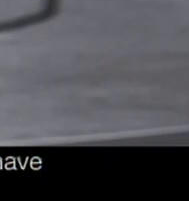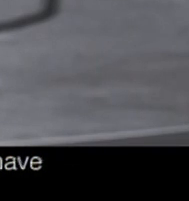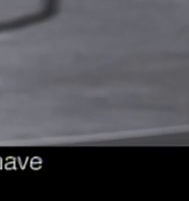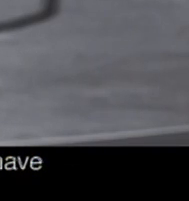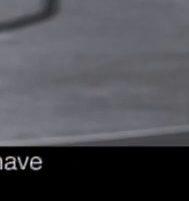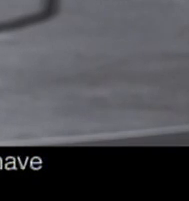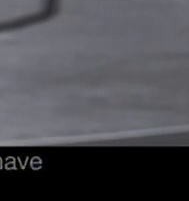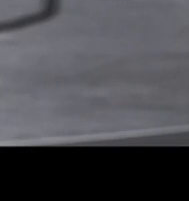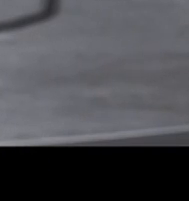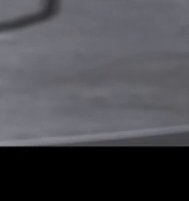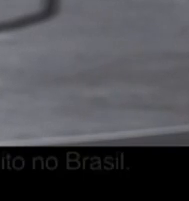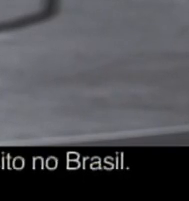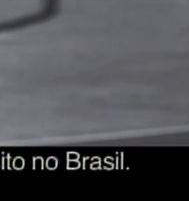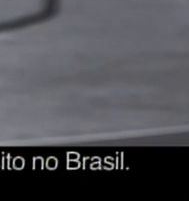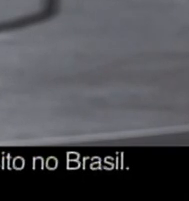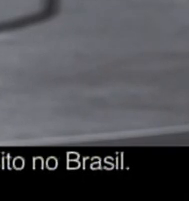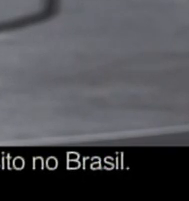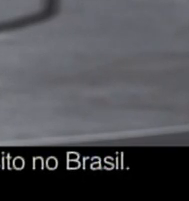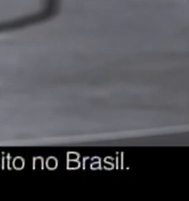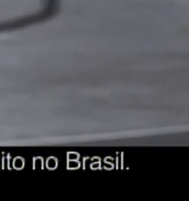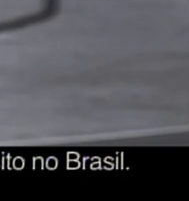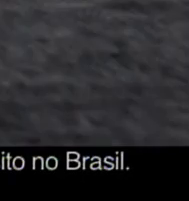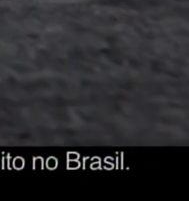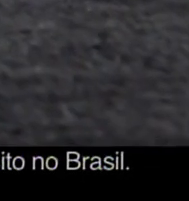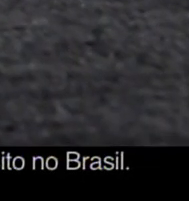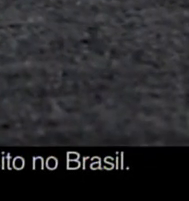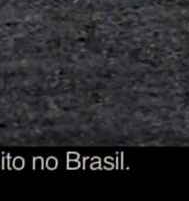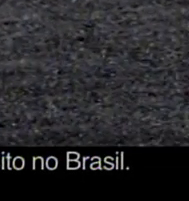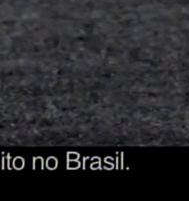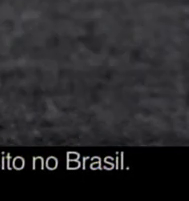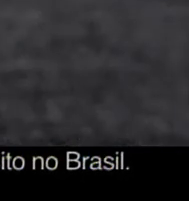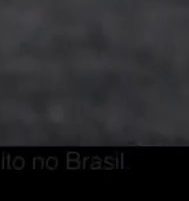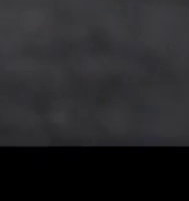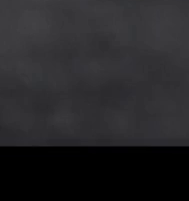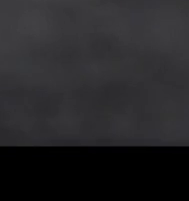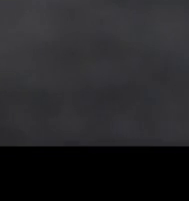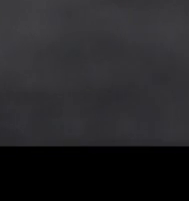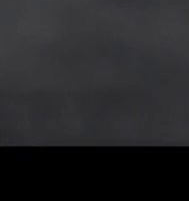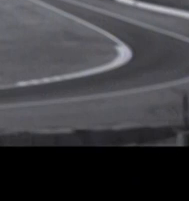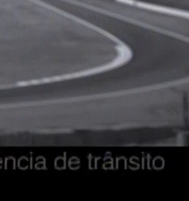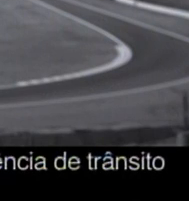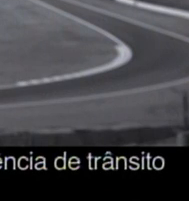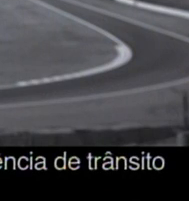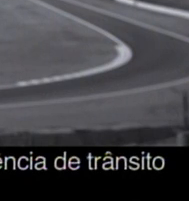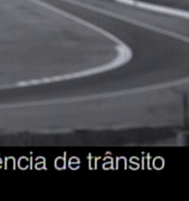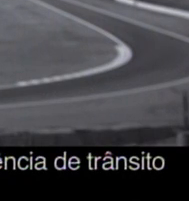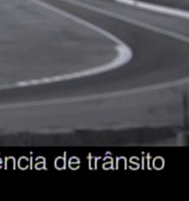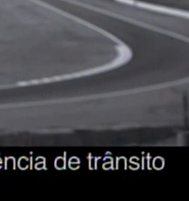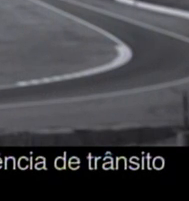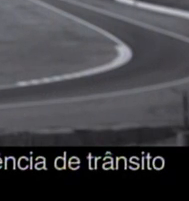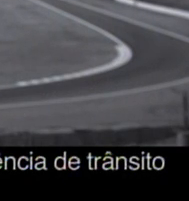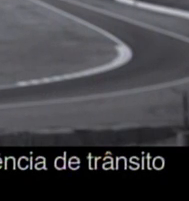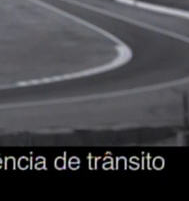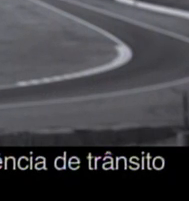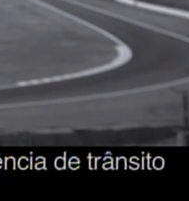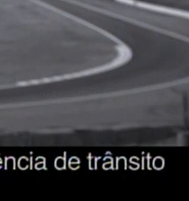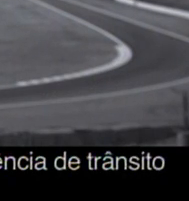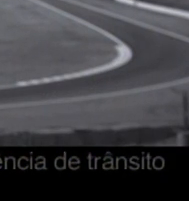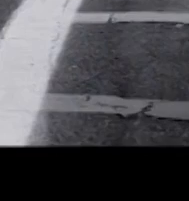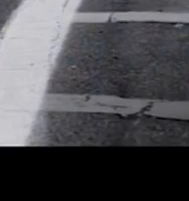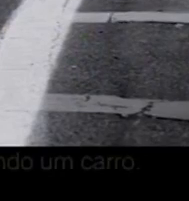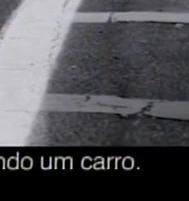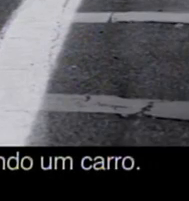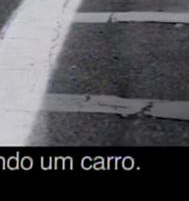é a palavra-chave para melhorar a segurança de trânsito no Brasil. Todos nós temos que ter uma consciência